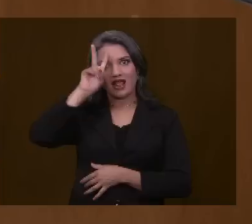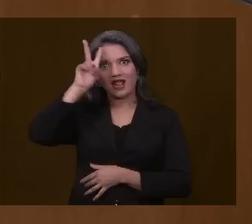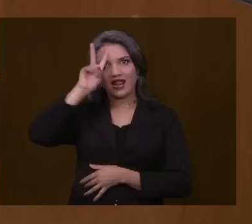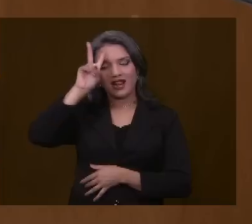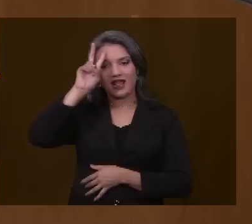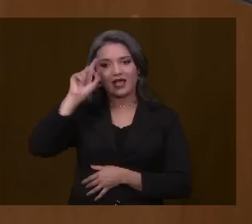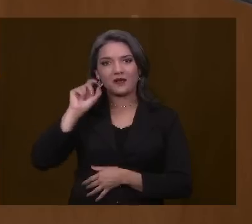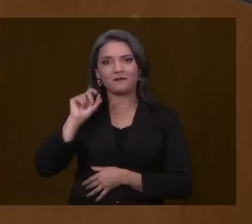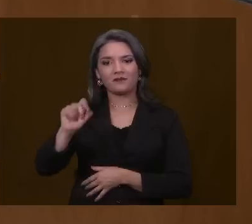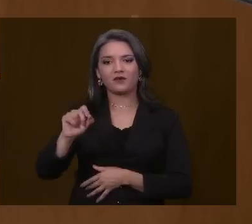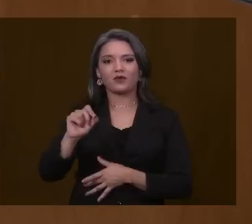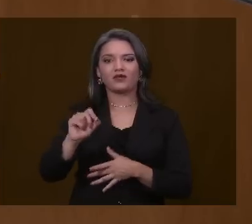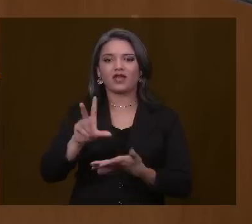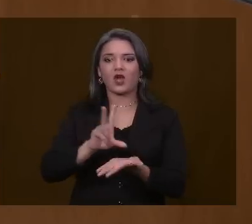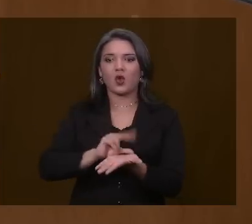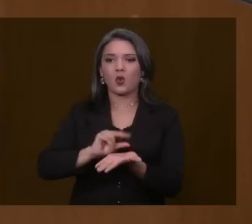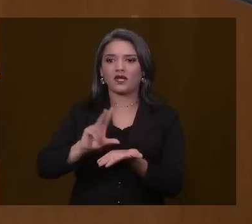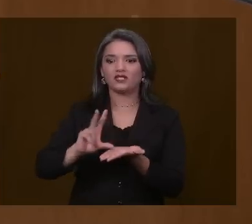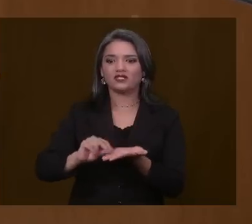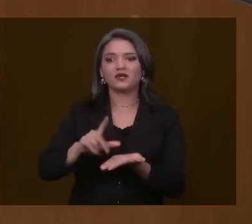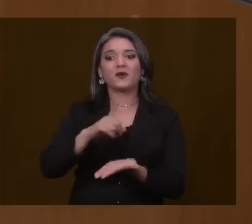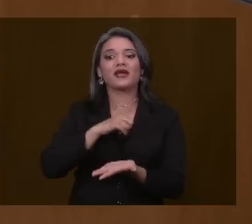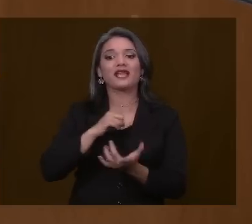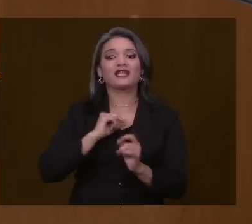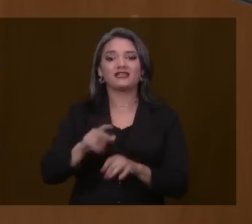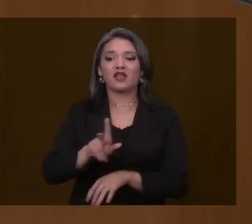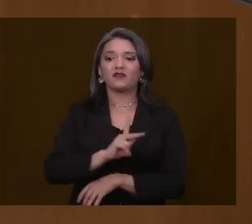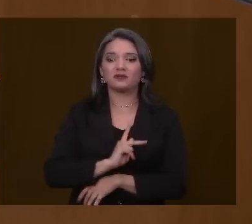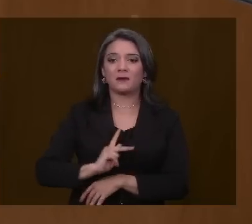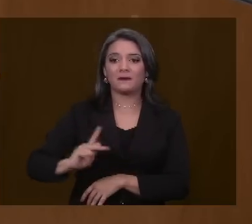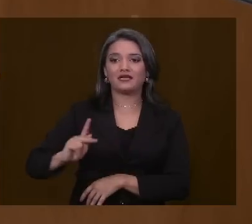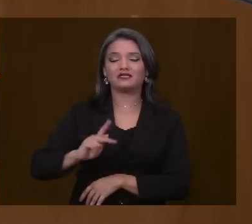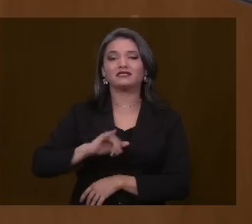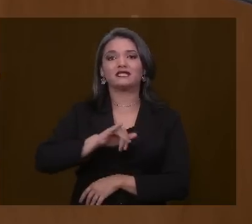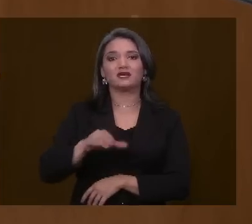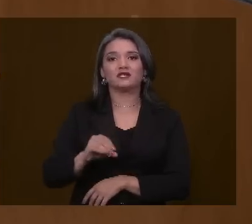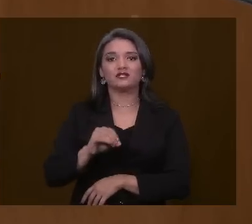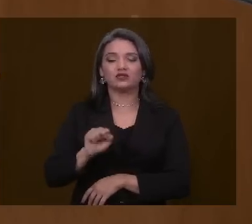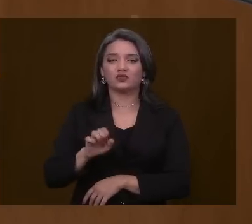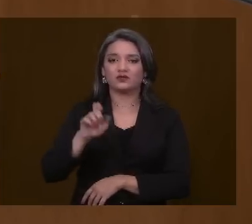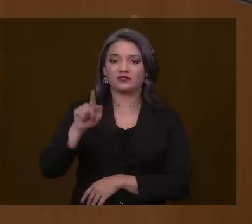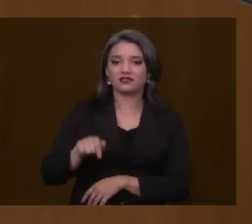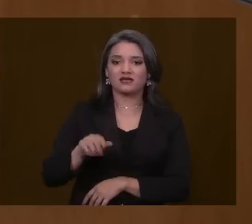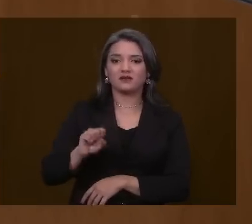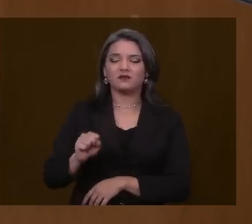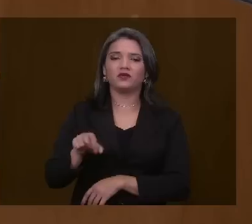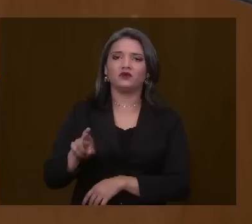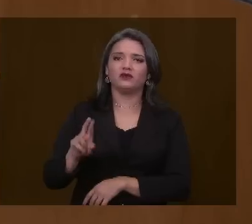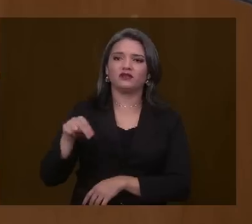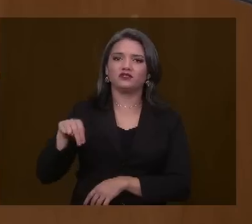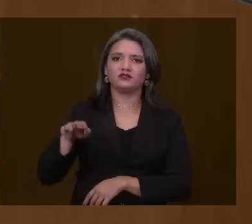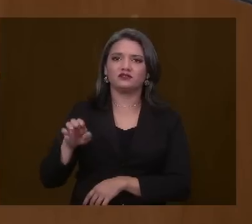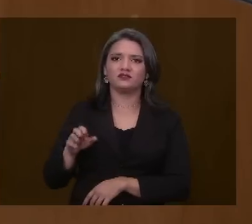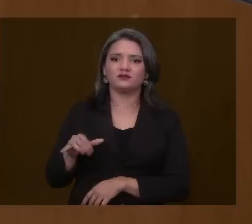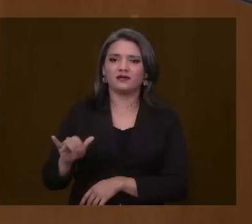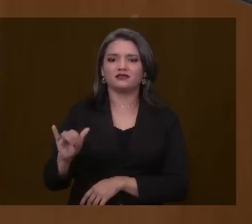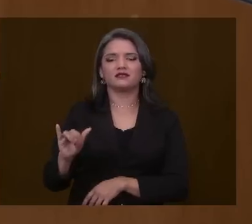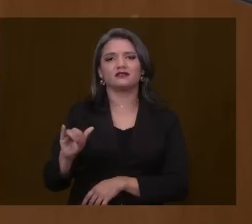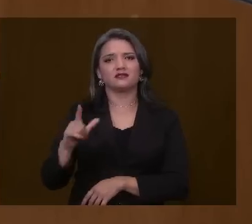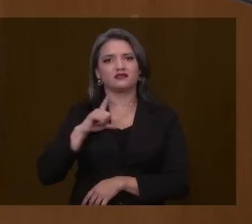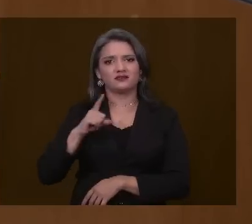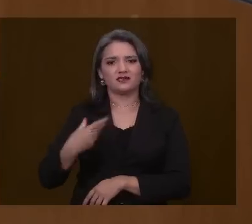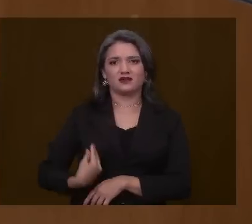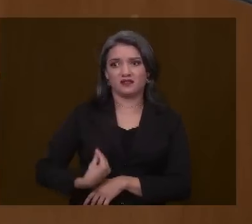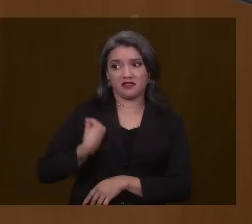de artigo de opinião produzido pelo presidente José Sarney, que nos honra aqui com sua presença,